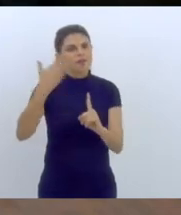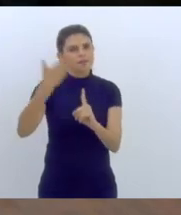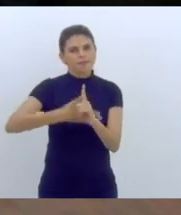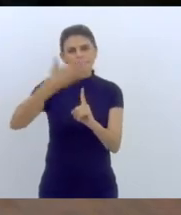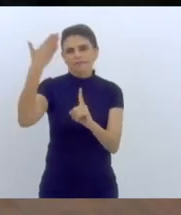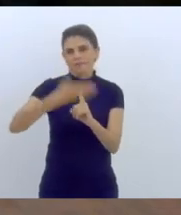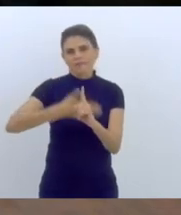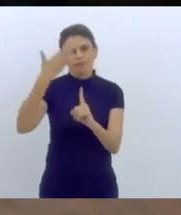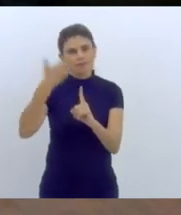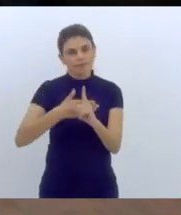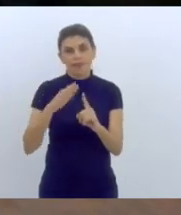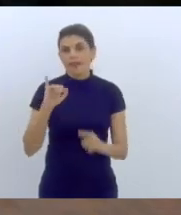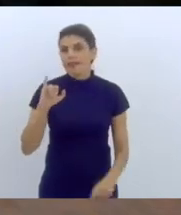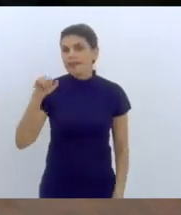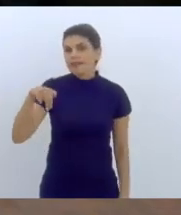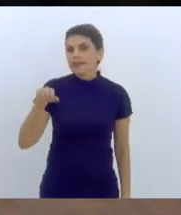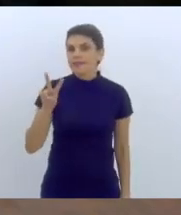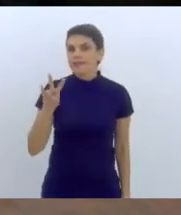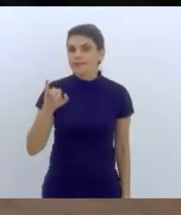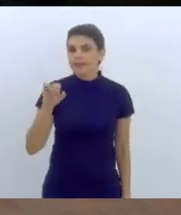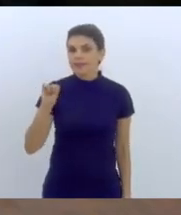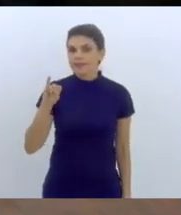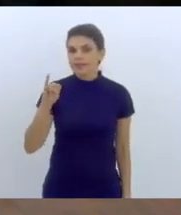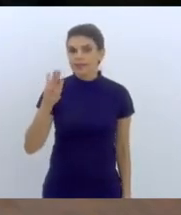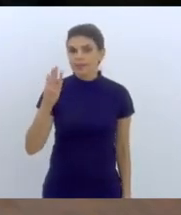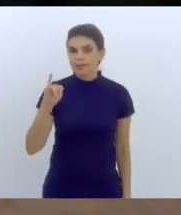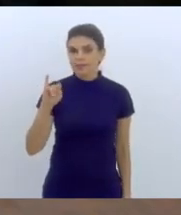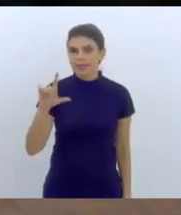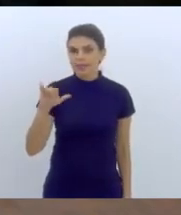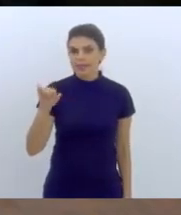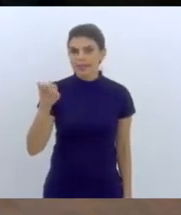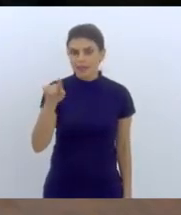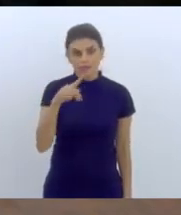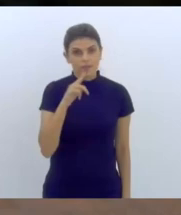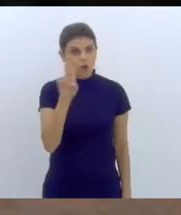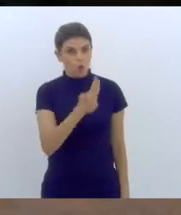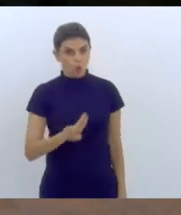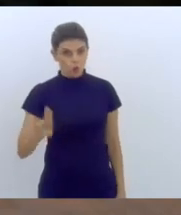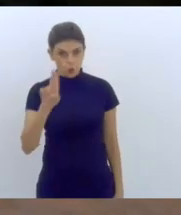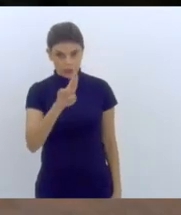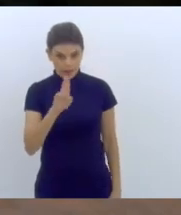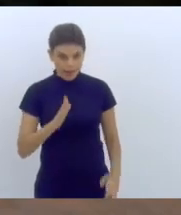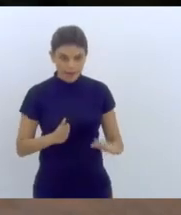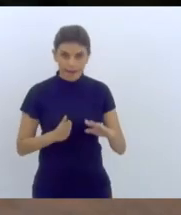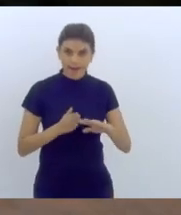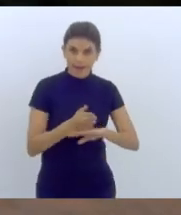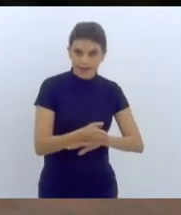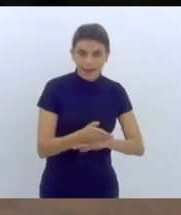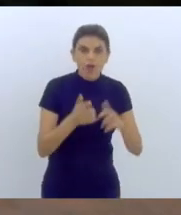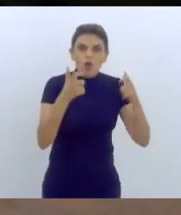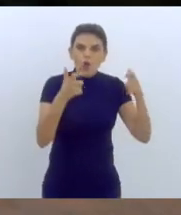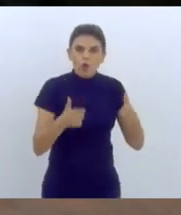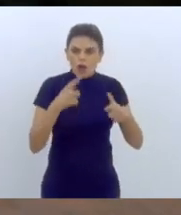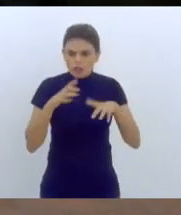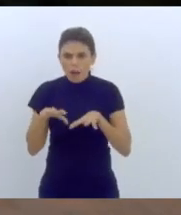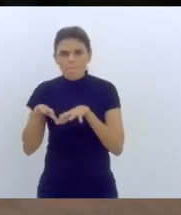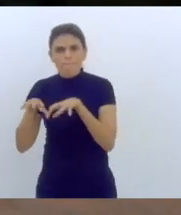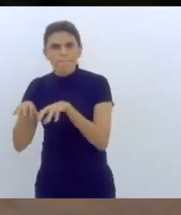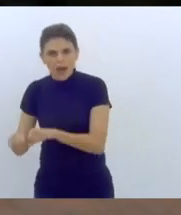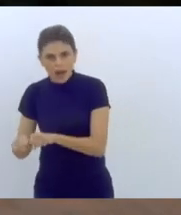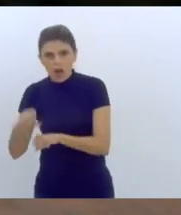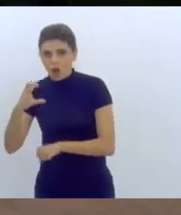invisibilidade. Você vai usar esse kit e você vai entrar numa área dominada pelo